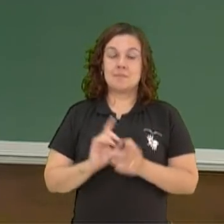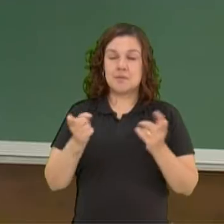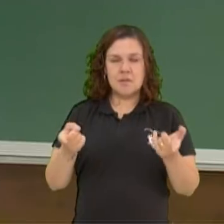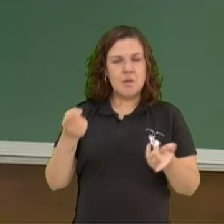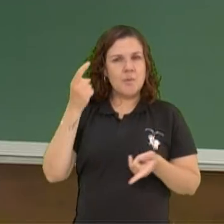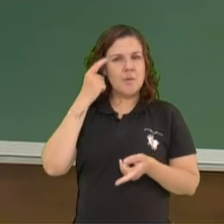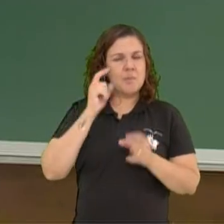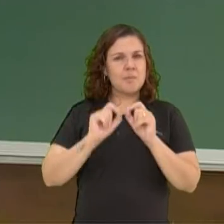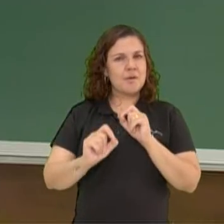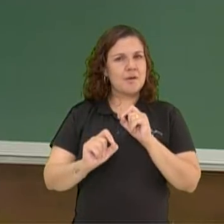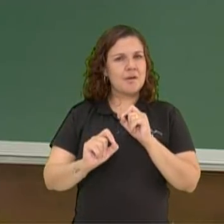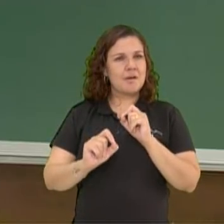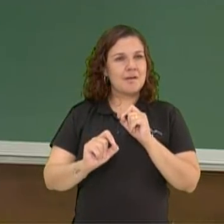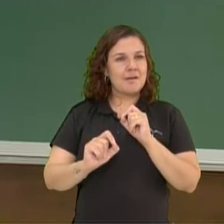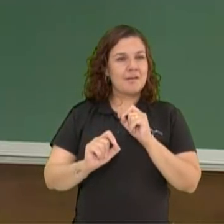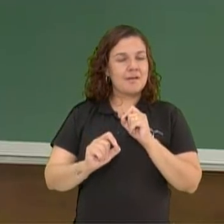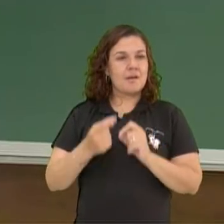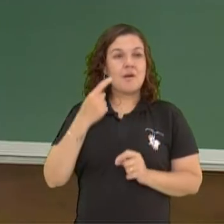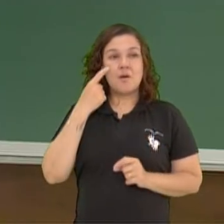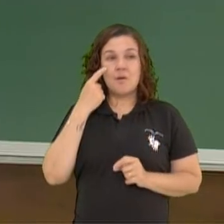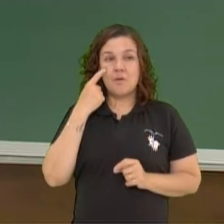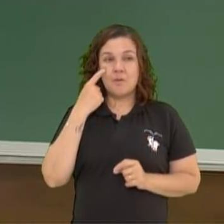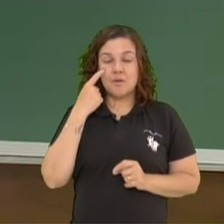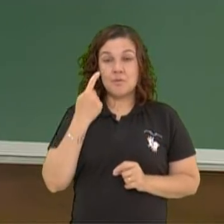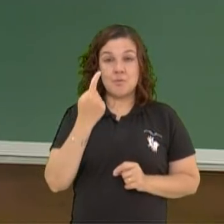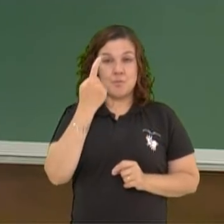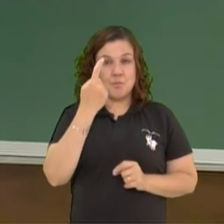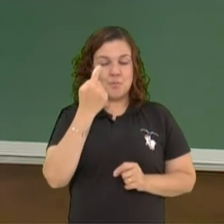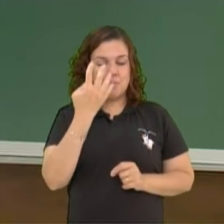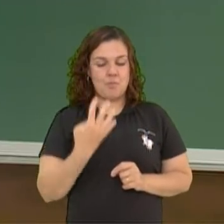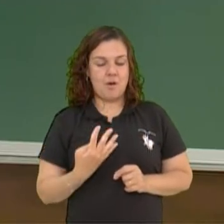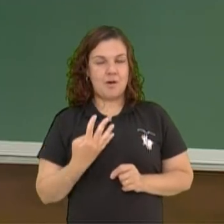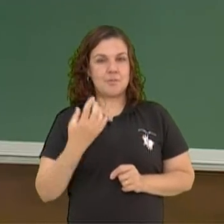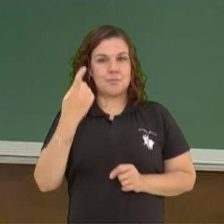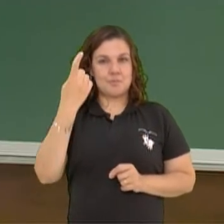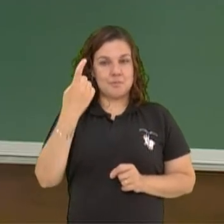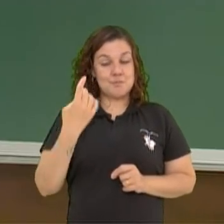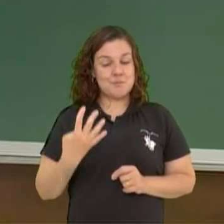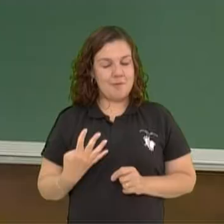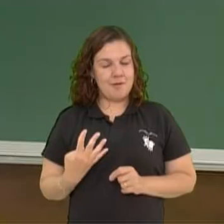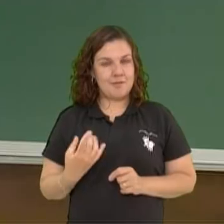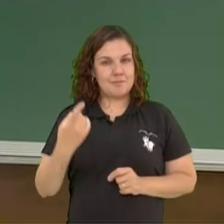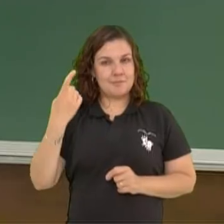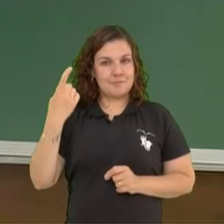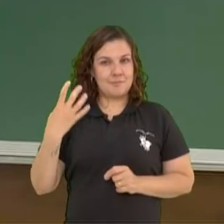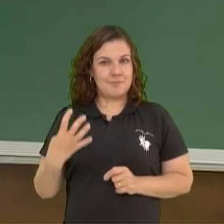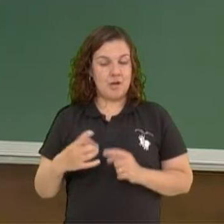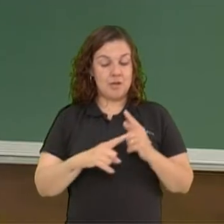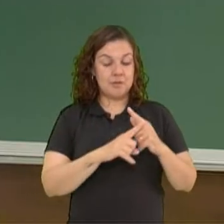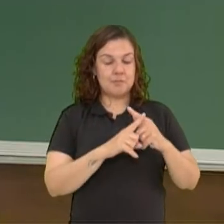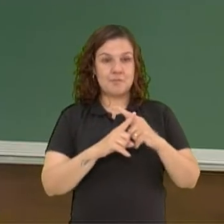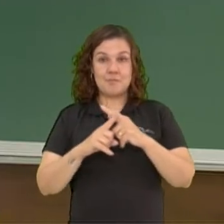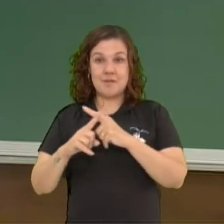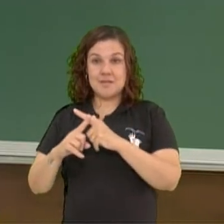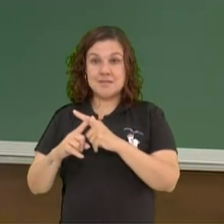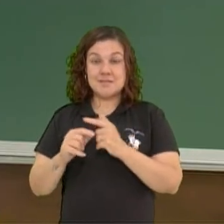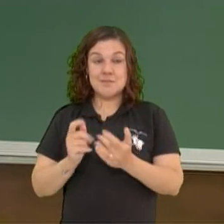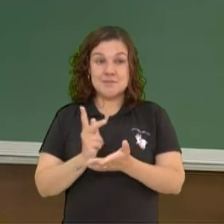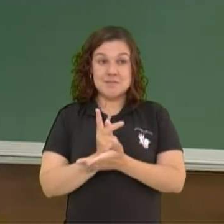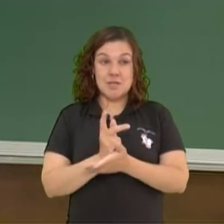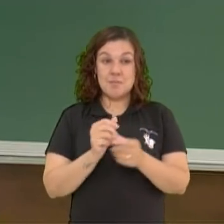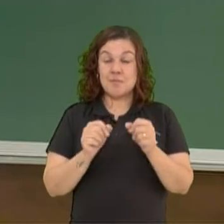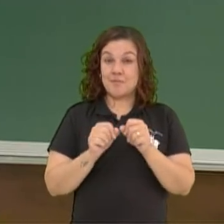lembra alguma coisa para vocês? Olha, o que eu tenho aqui? 1/4 vezes 1/4 vezes 1/4. Quando eu faço